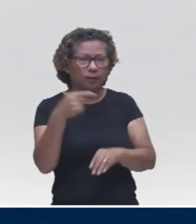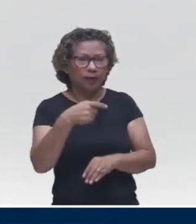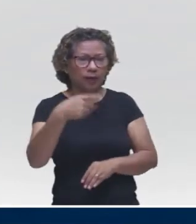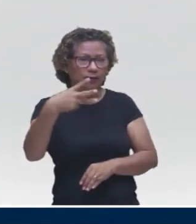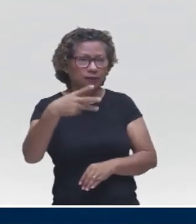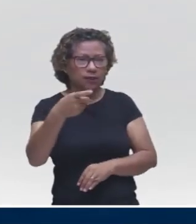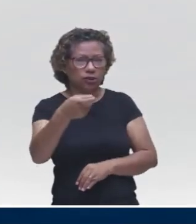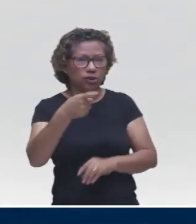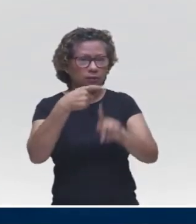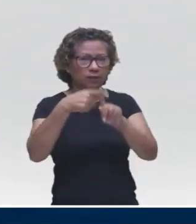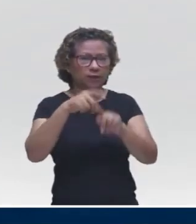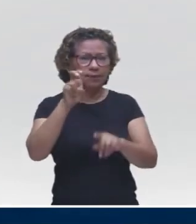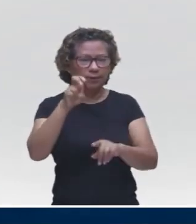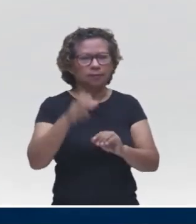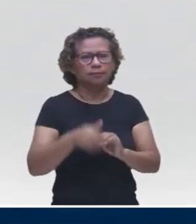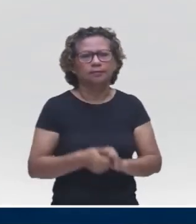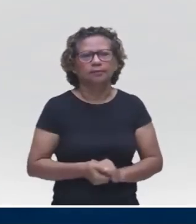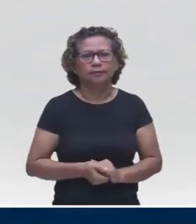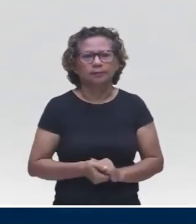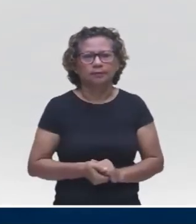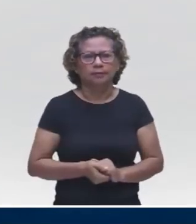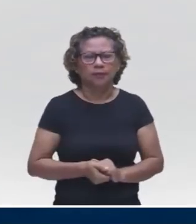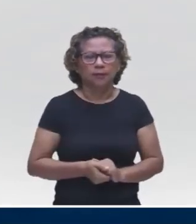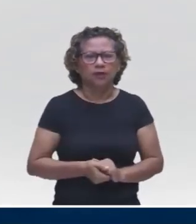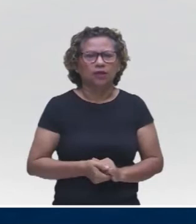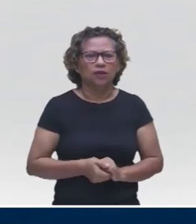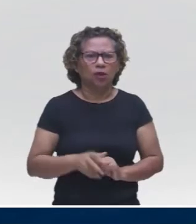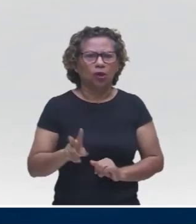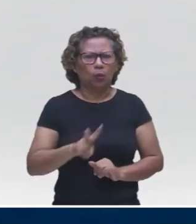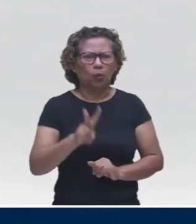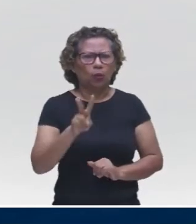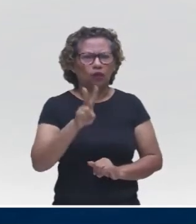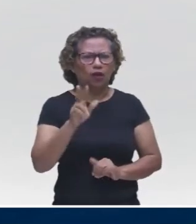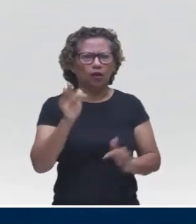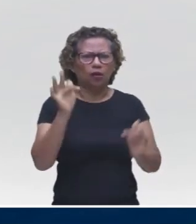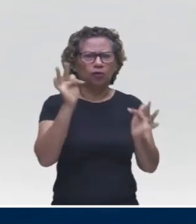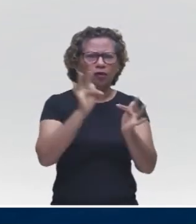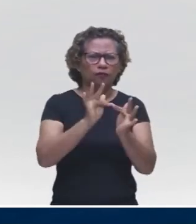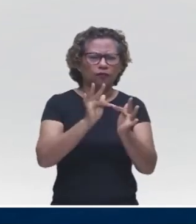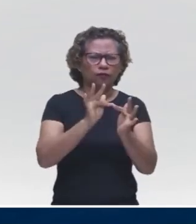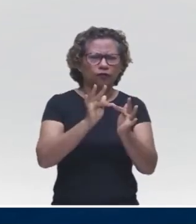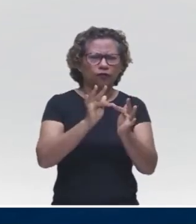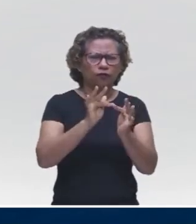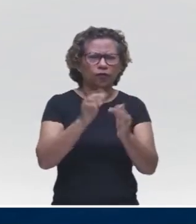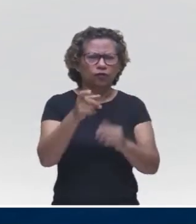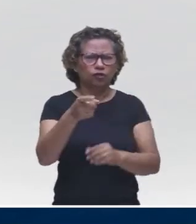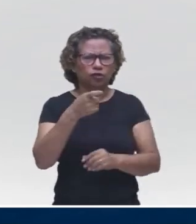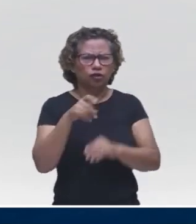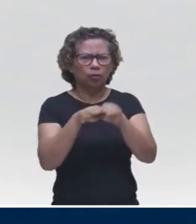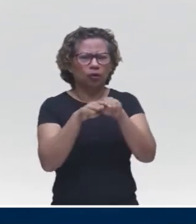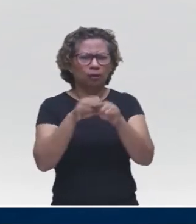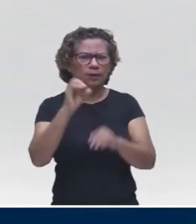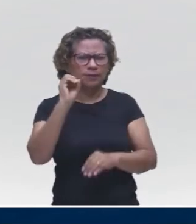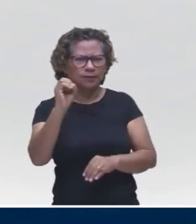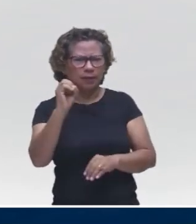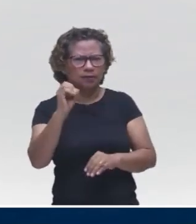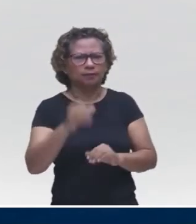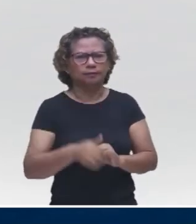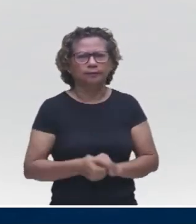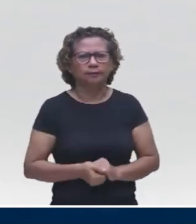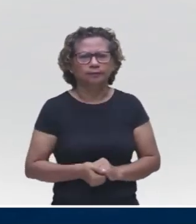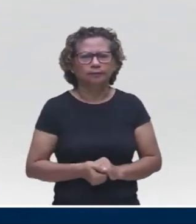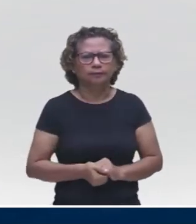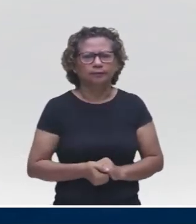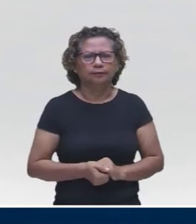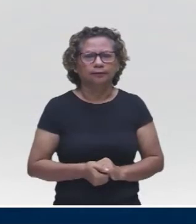A, o valor da função para x igual a zero. O zero da função e o gráfico da função. Então nós vamos